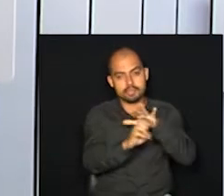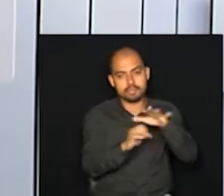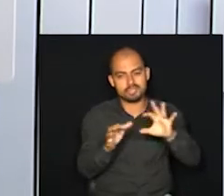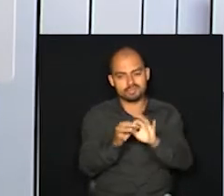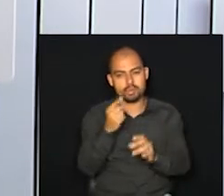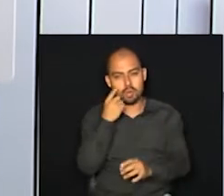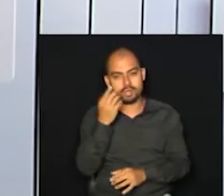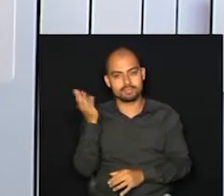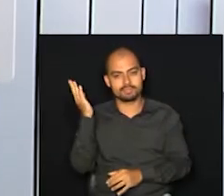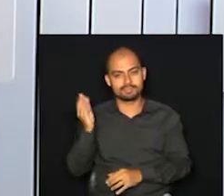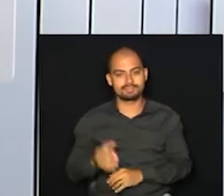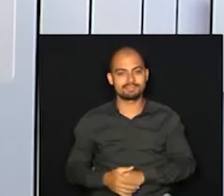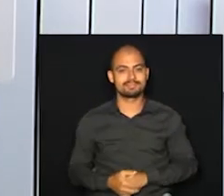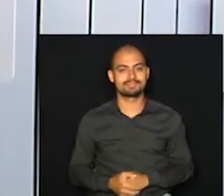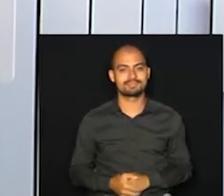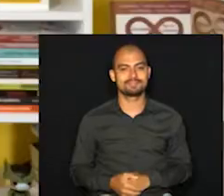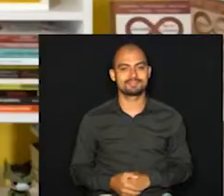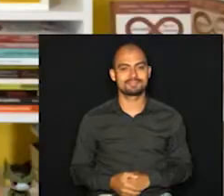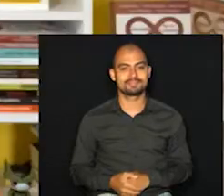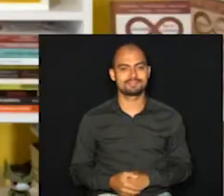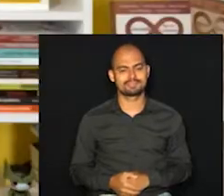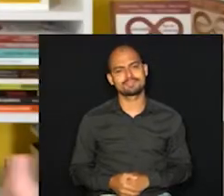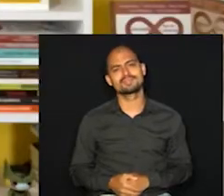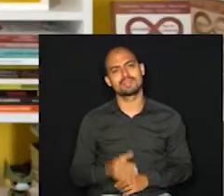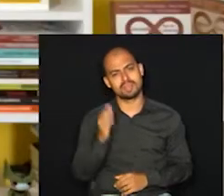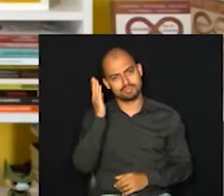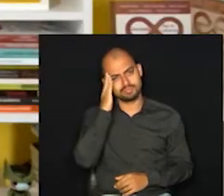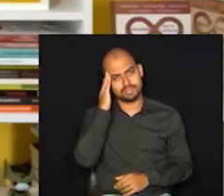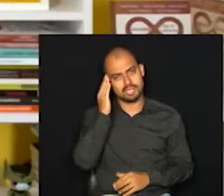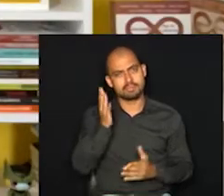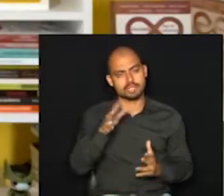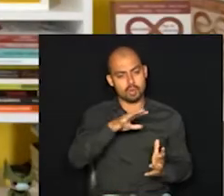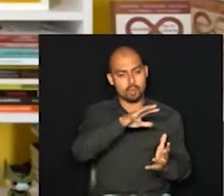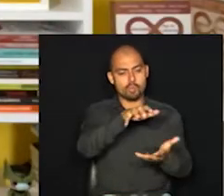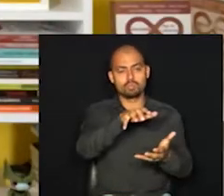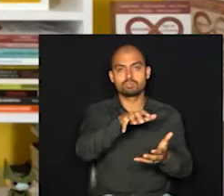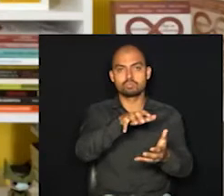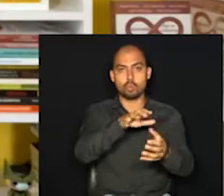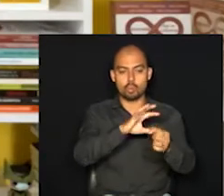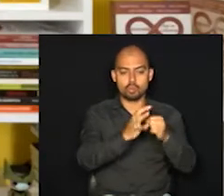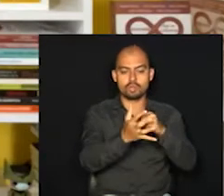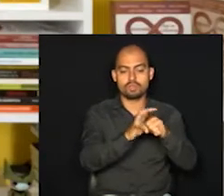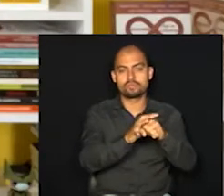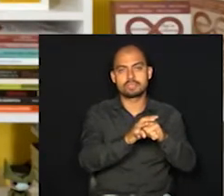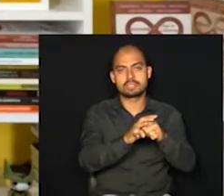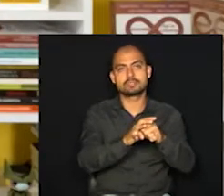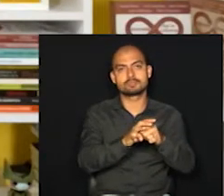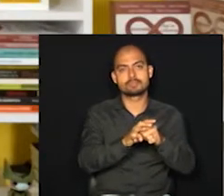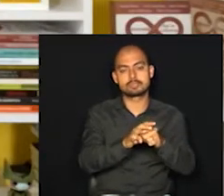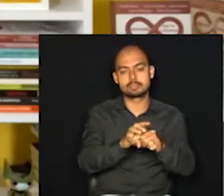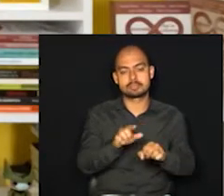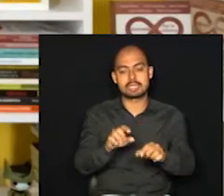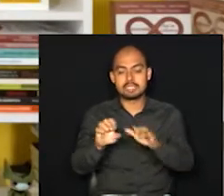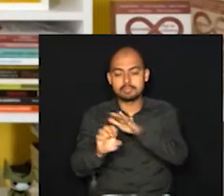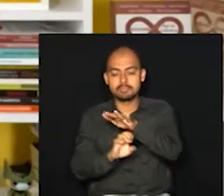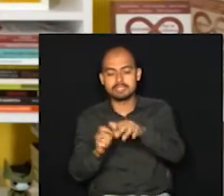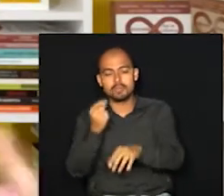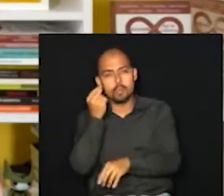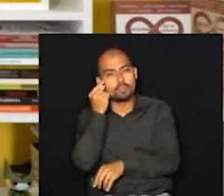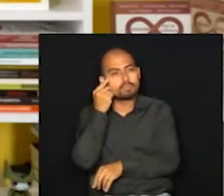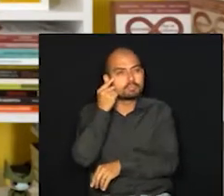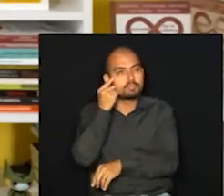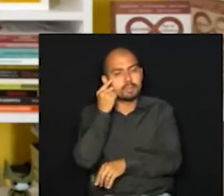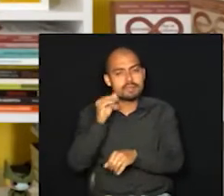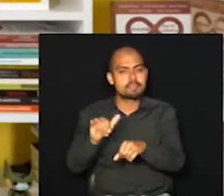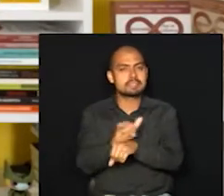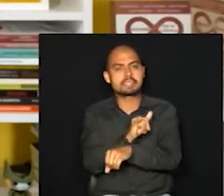só. A gente sabe que o mundo pandêmico forçou as empresas a repensarem suas estratégias, repensarem